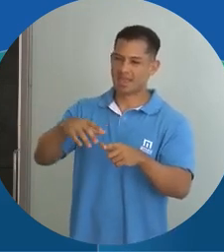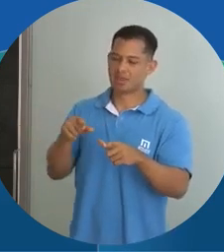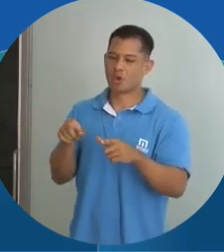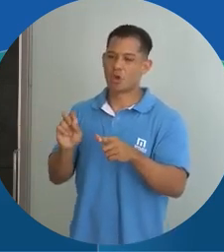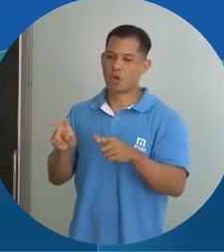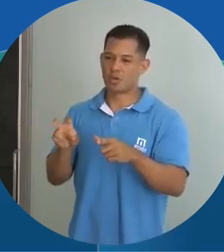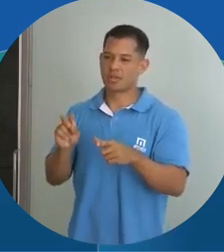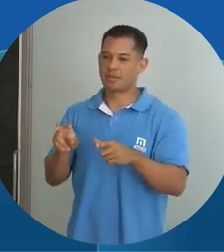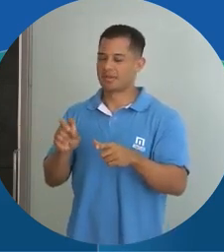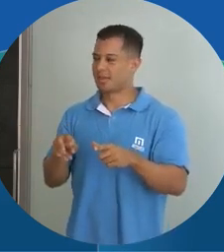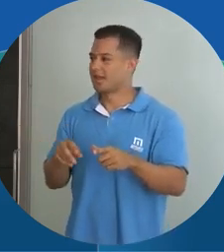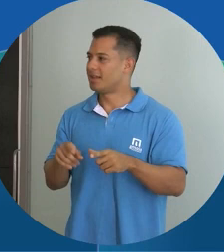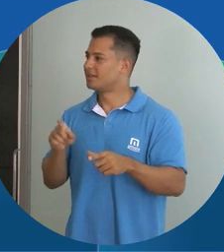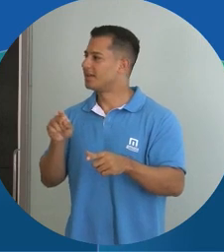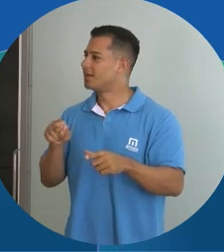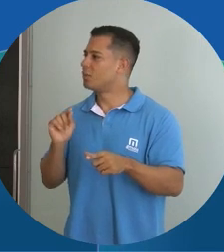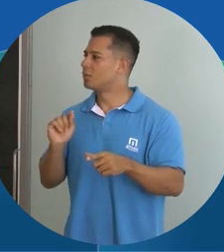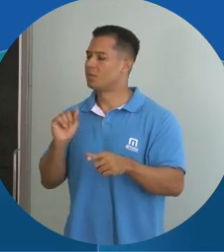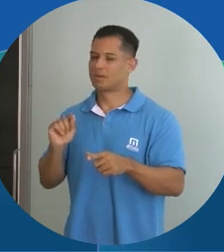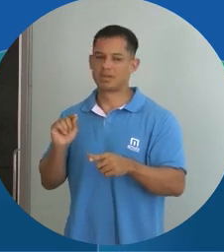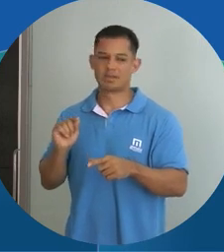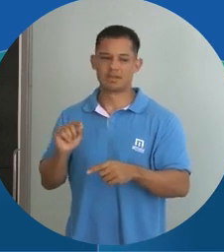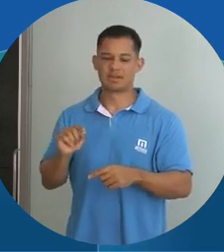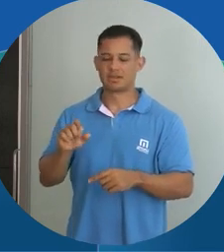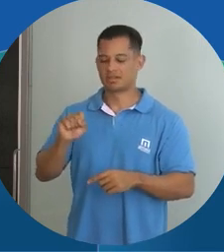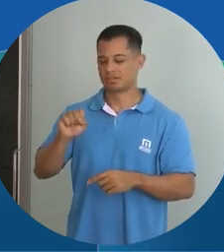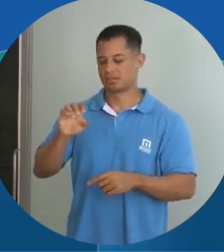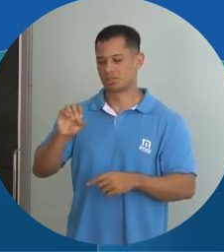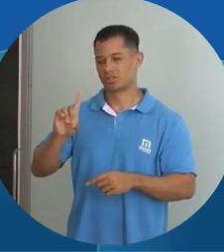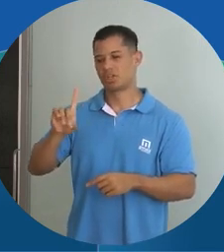né? Soda cáustica,